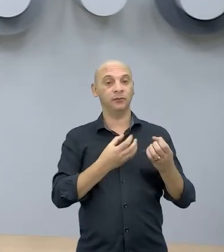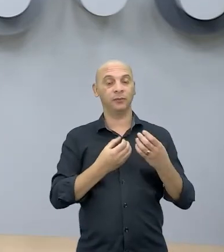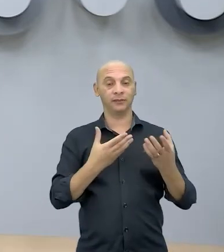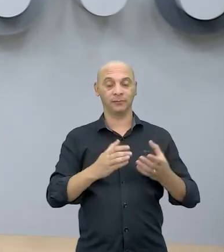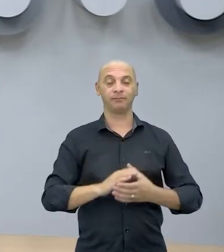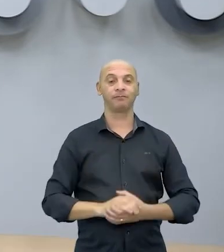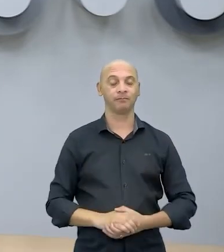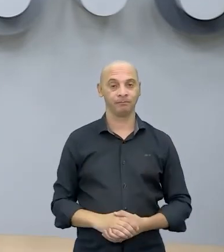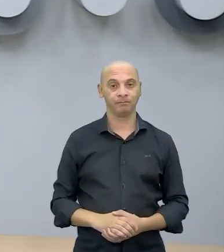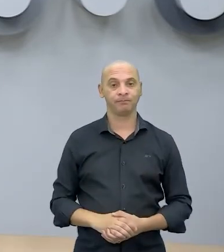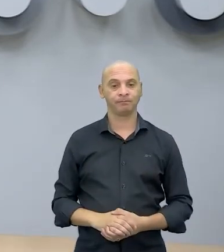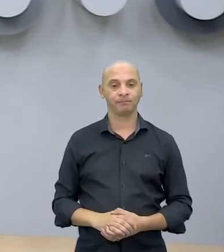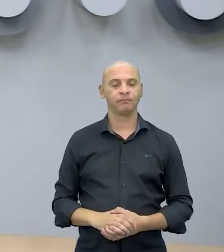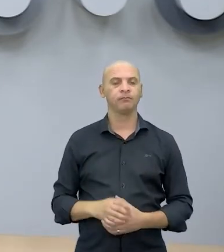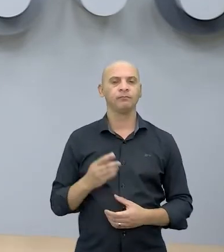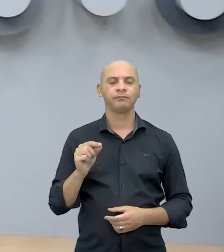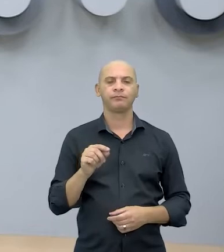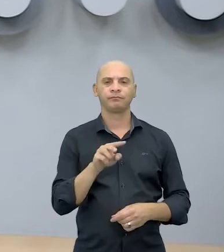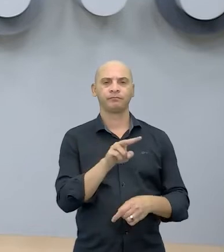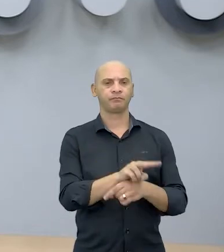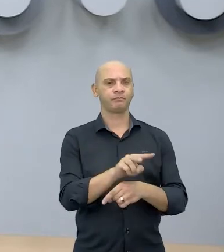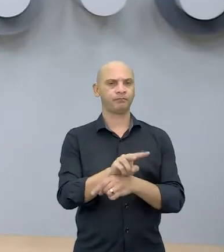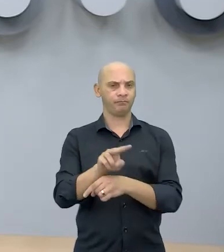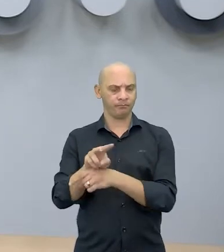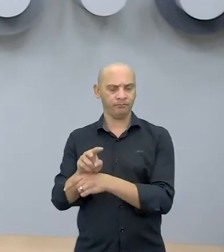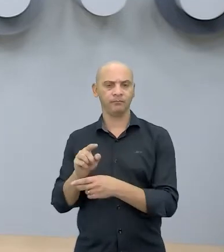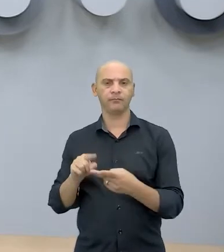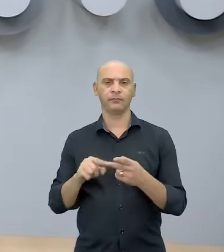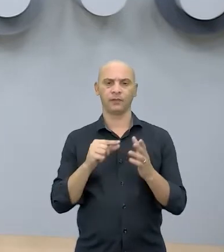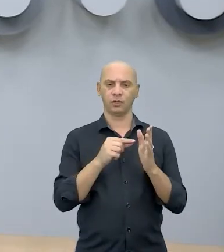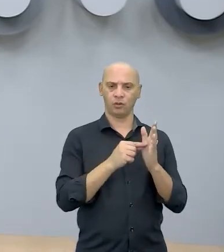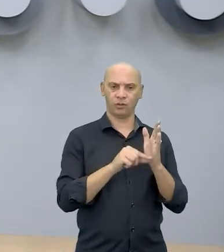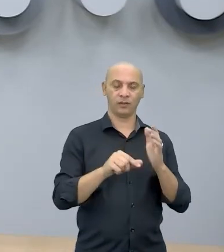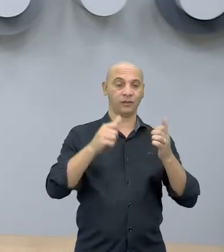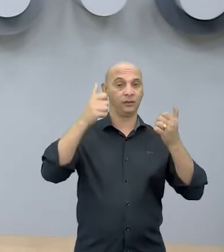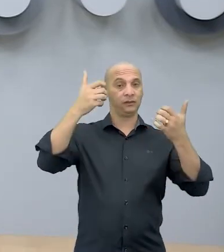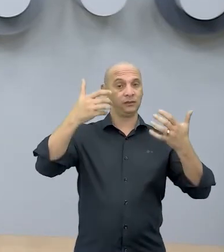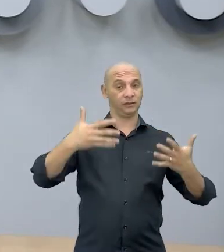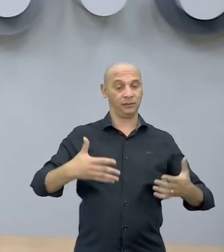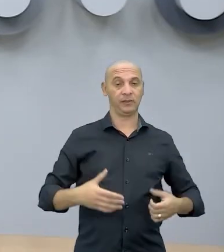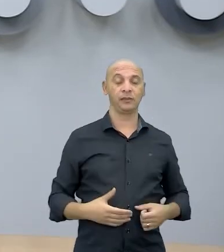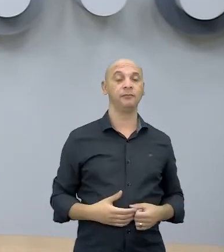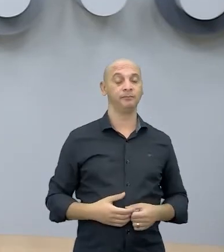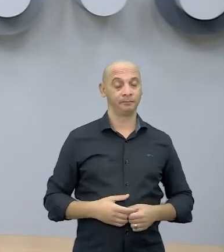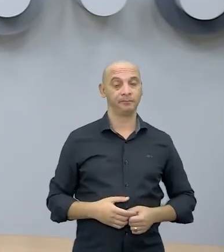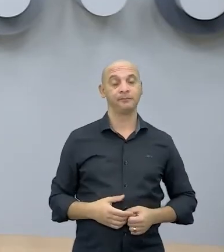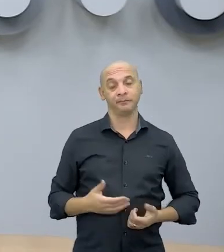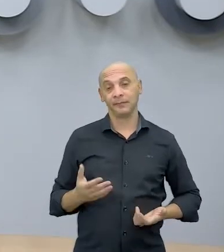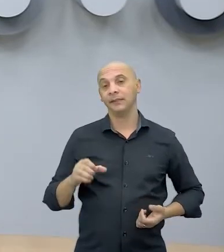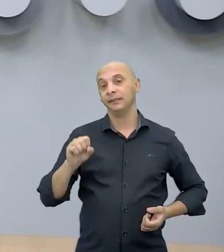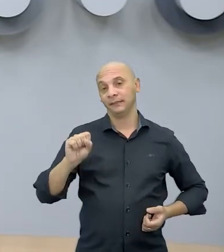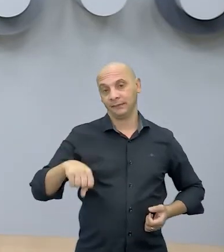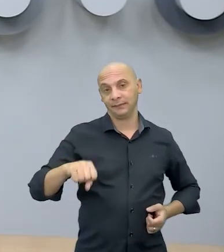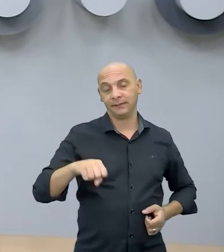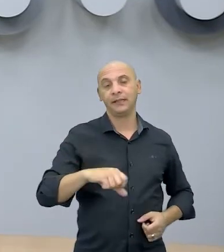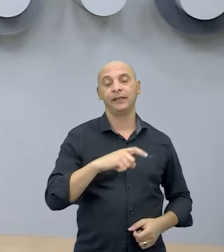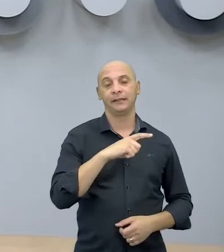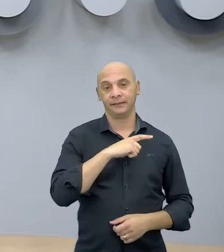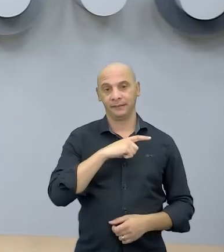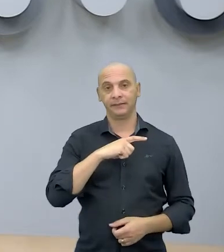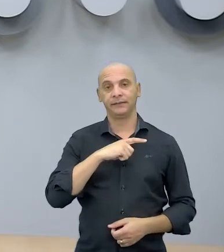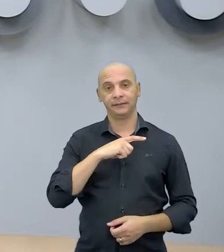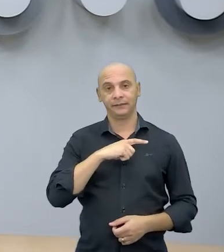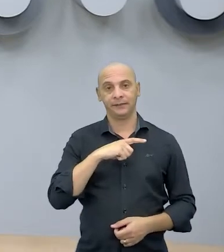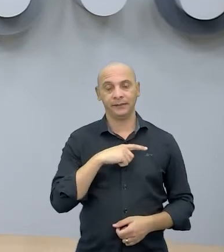né? Sobre monitoramentos e contratos, a Zuboff diz para a gente, sim, cada vez mais no capitalismo de vigilância